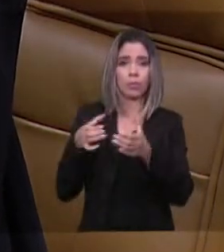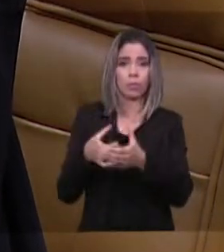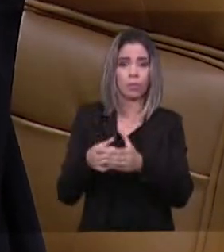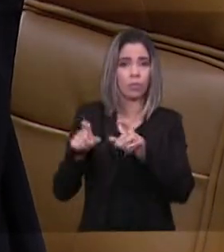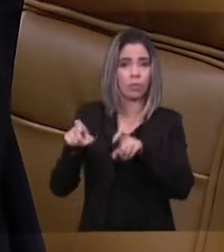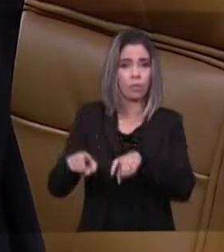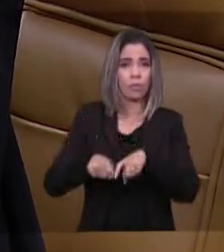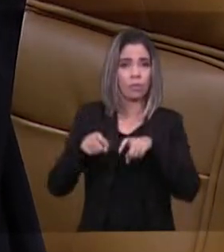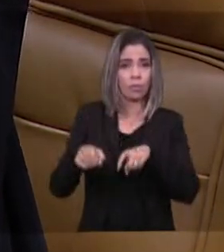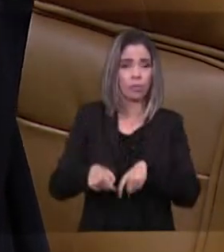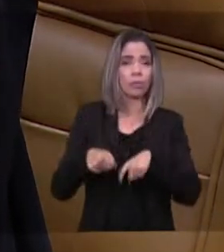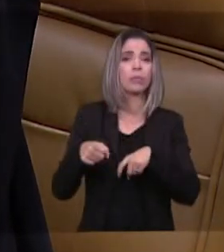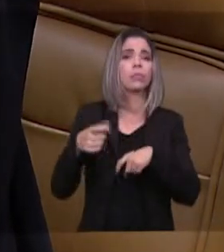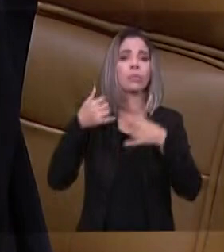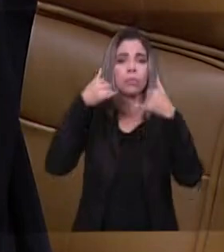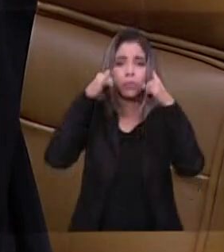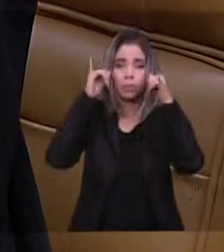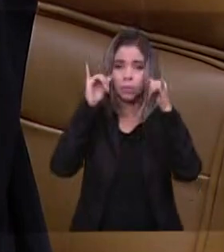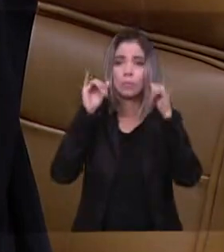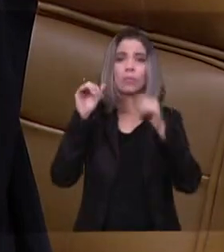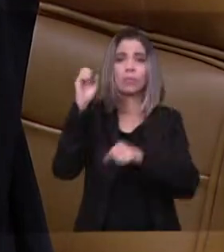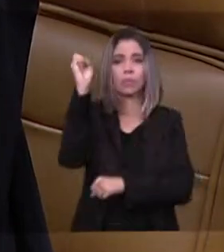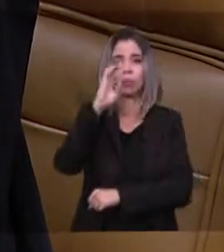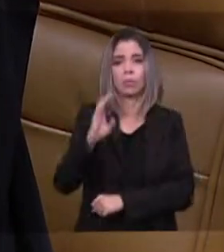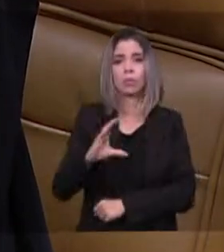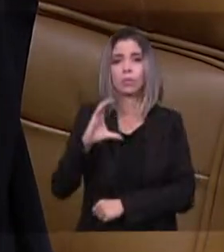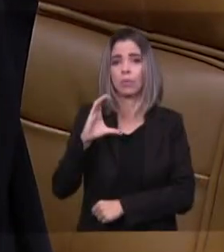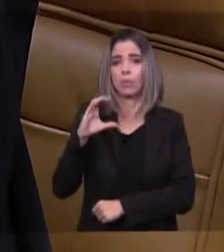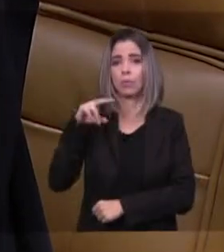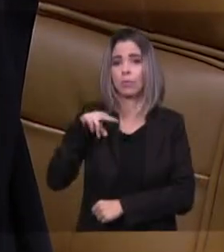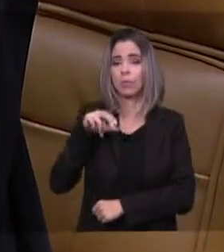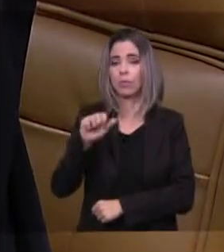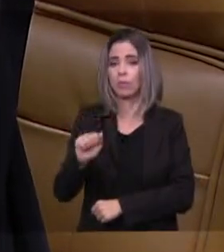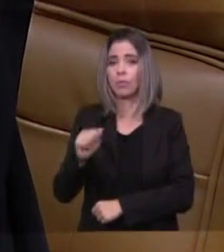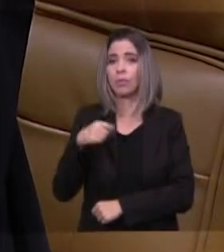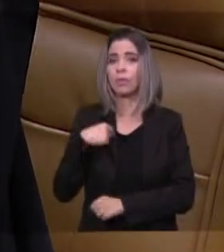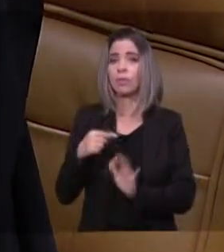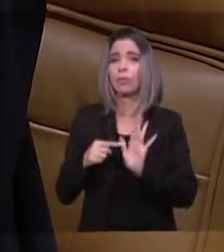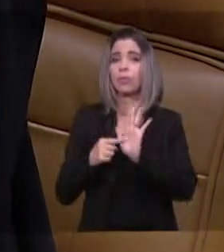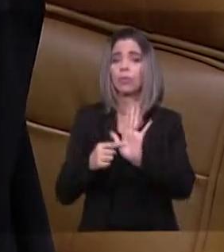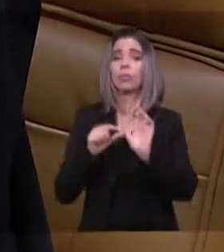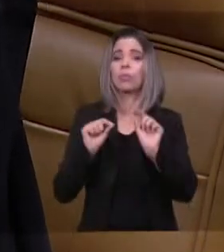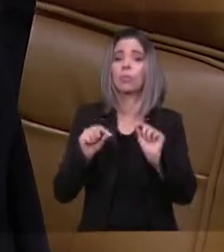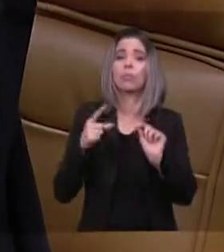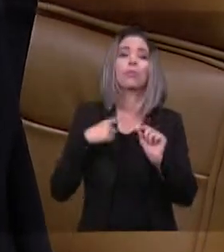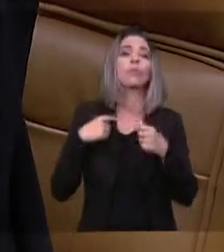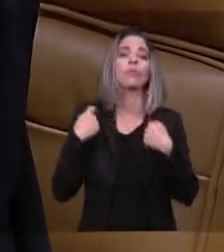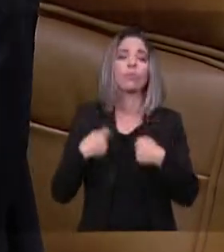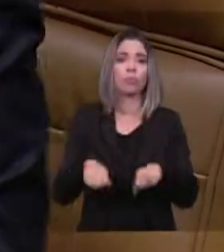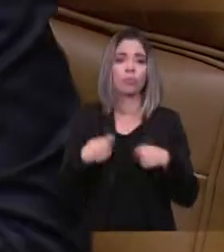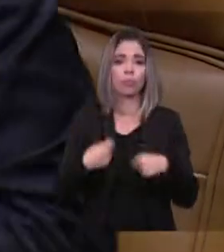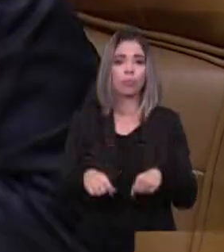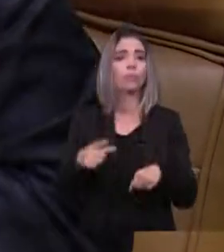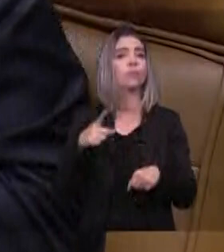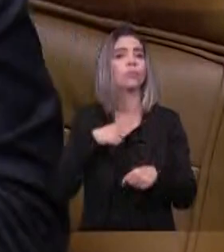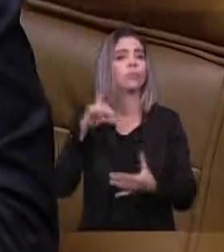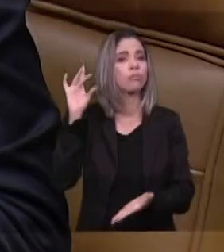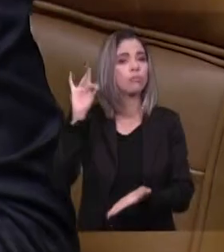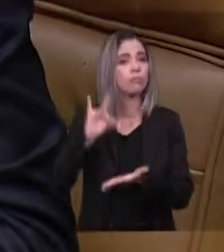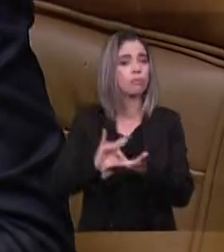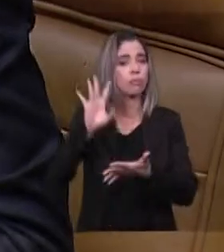da Agricultura e Pecuária do Brasil, CNA, lá consignou a necessidade anterior e inequívoca